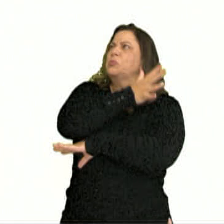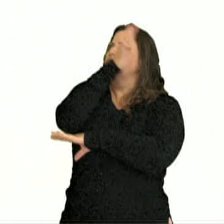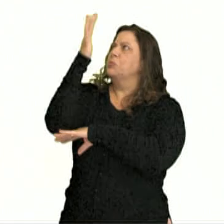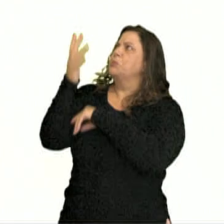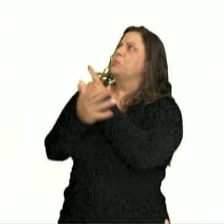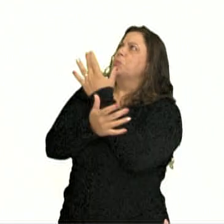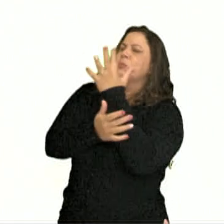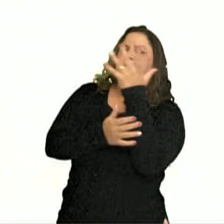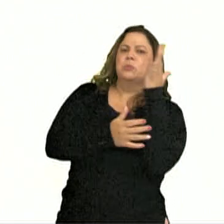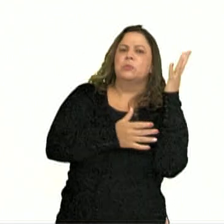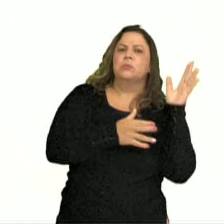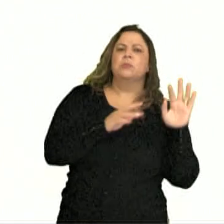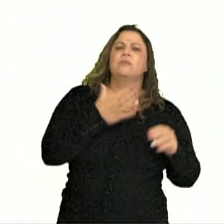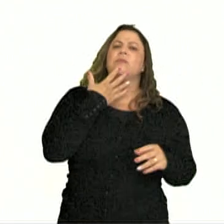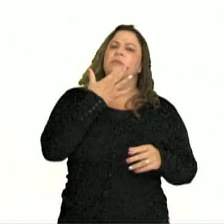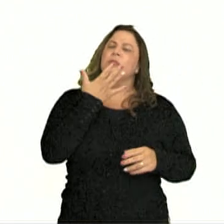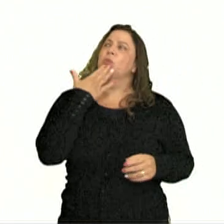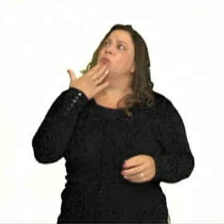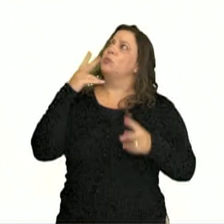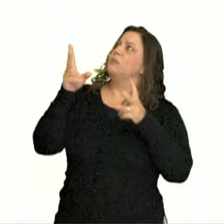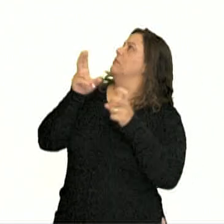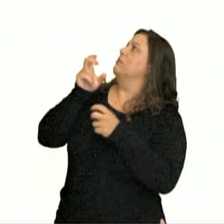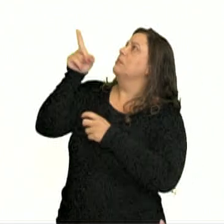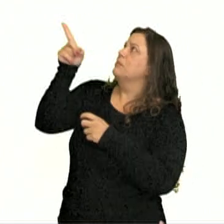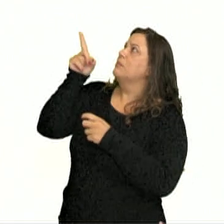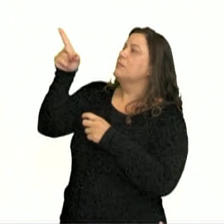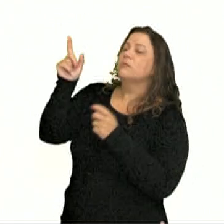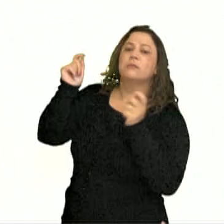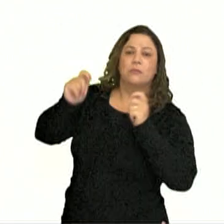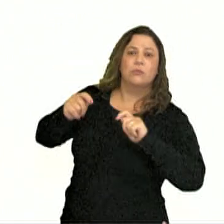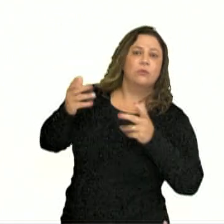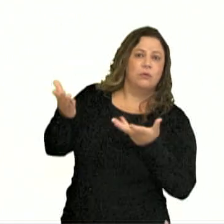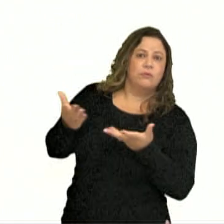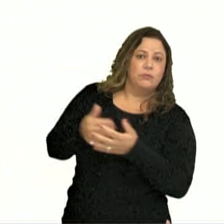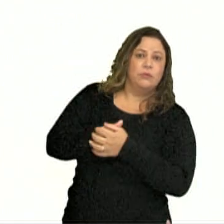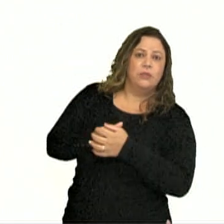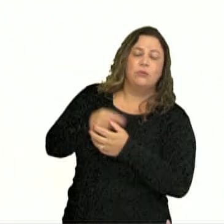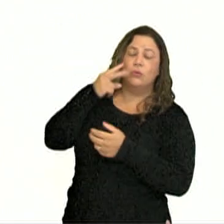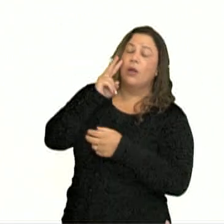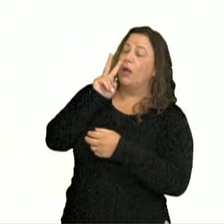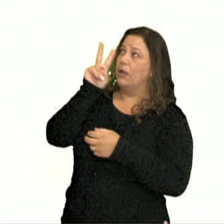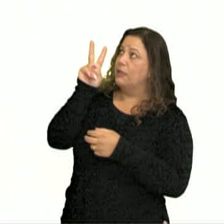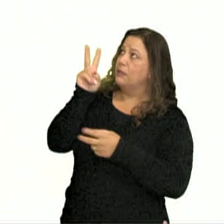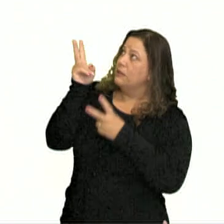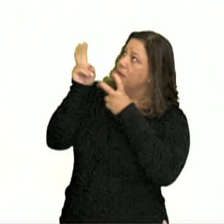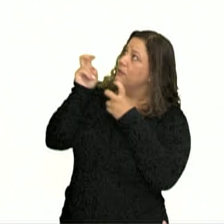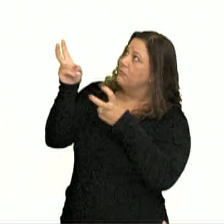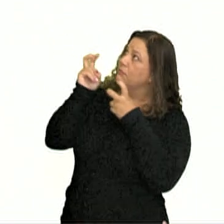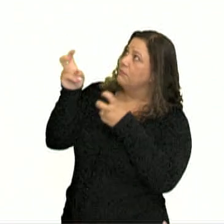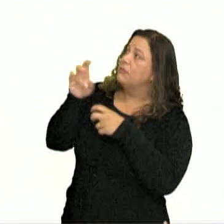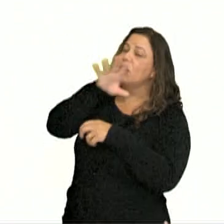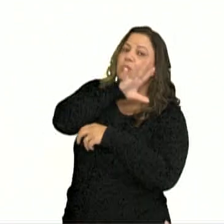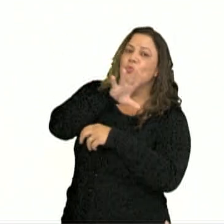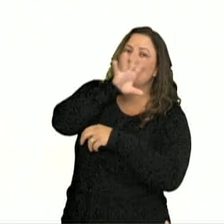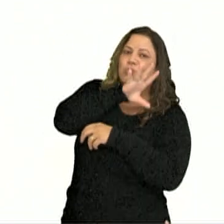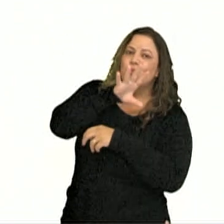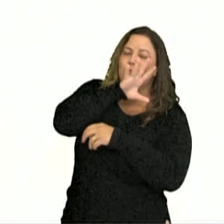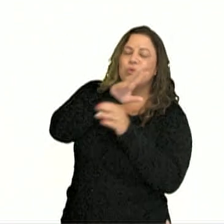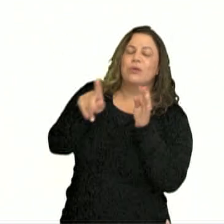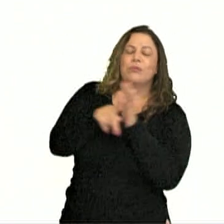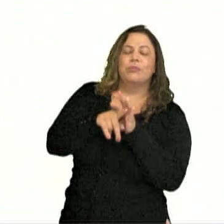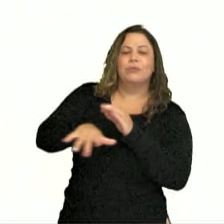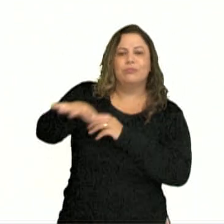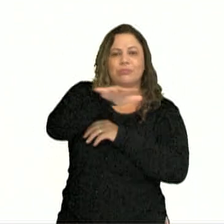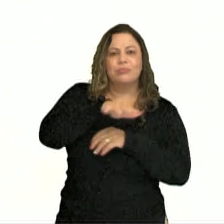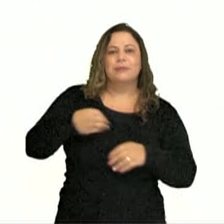poder produzir essa coloração. E aqui, provavelmente não, a gente está vendo desenhar alguns animais pertencentes ao meio em que o